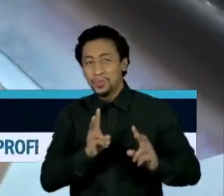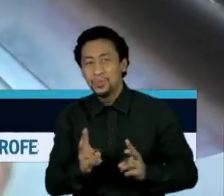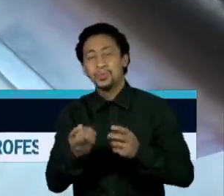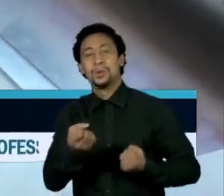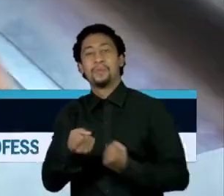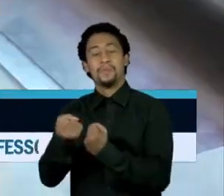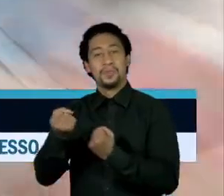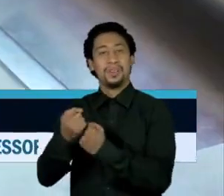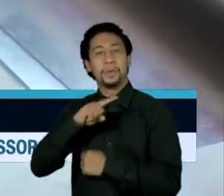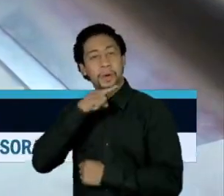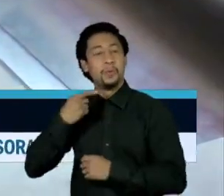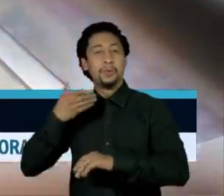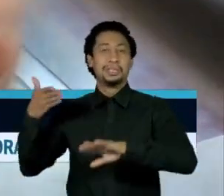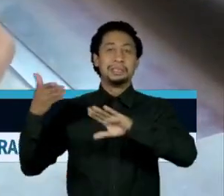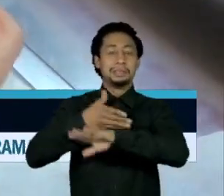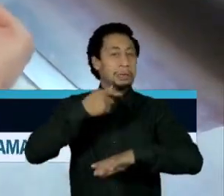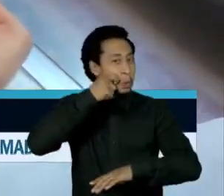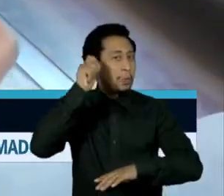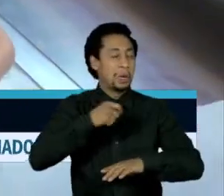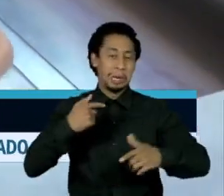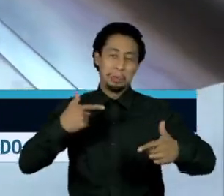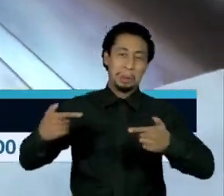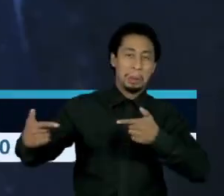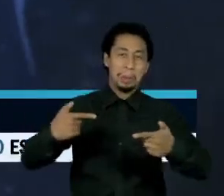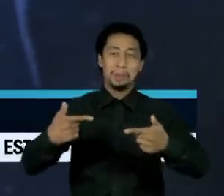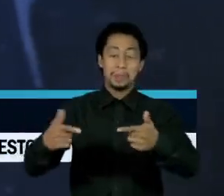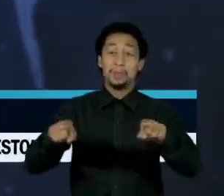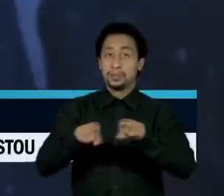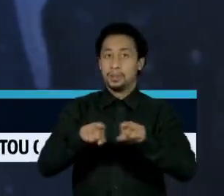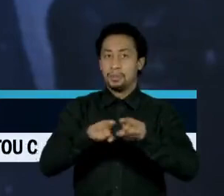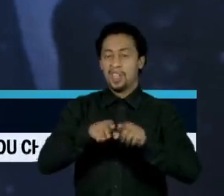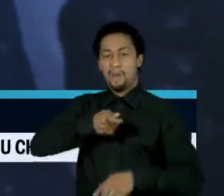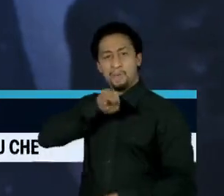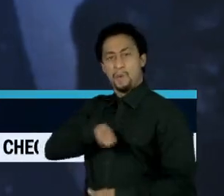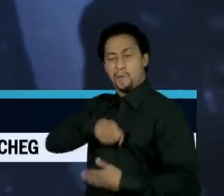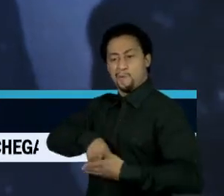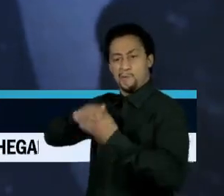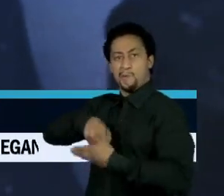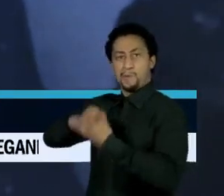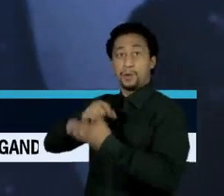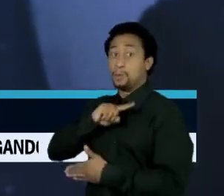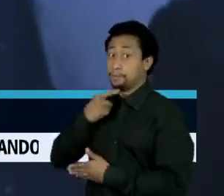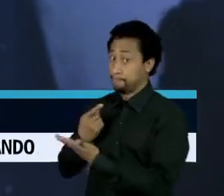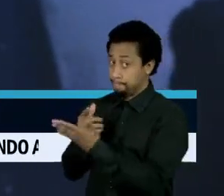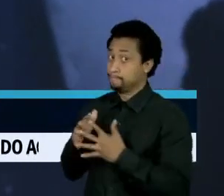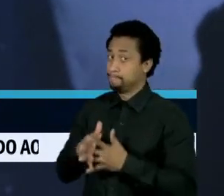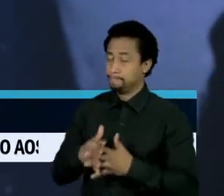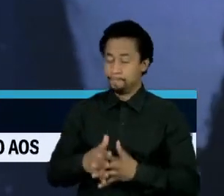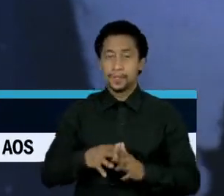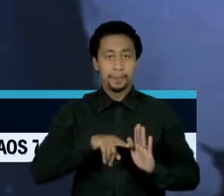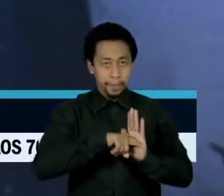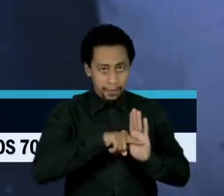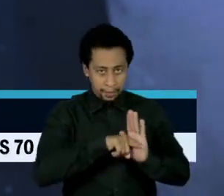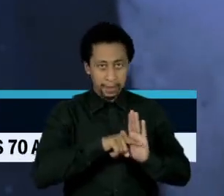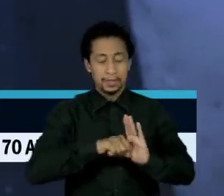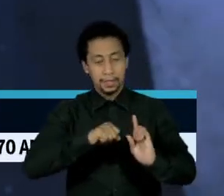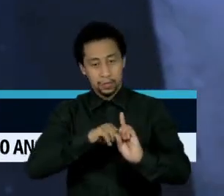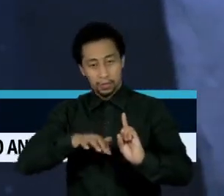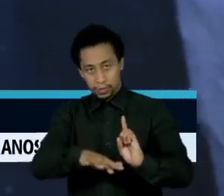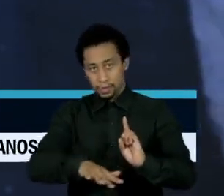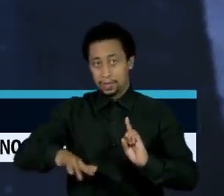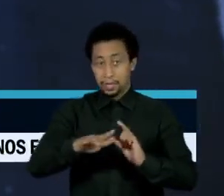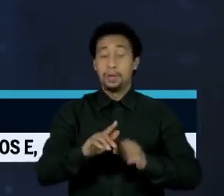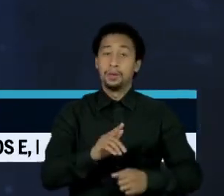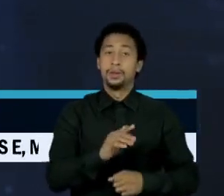as sanções econômicas impostas pelo Ocidente. Pesquisa da FGV Social mostra uma realidade triste